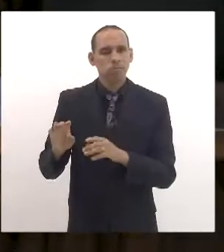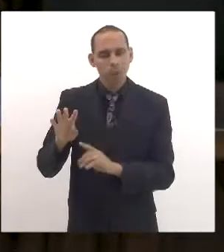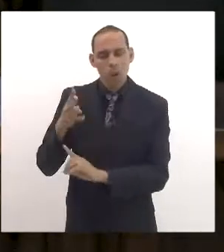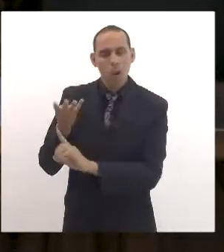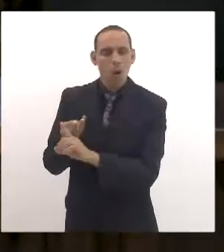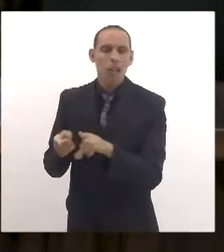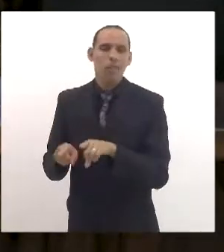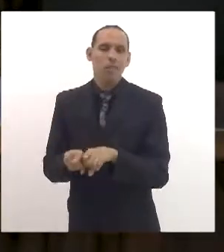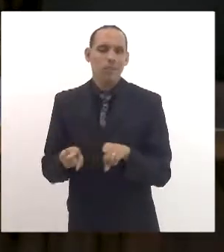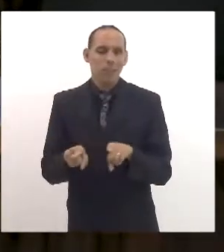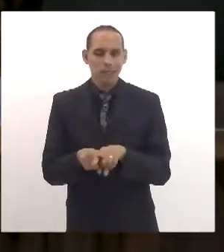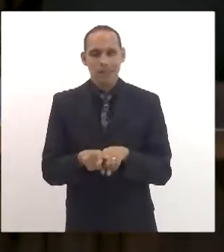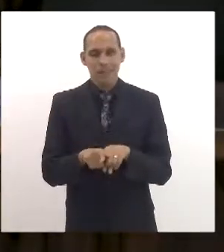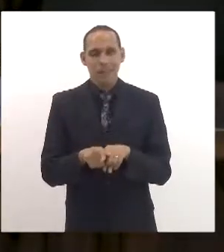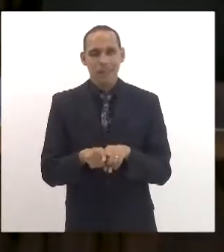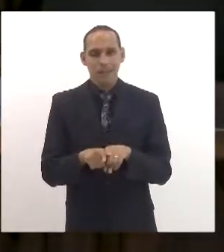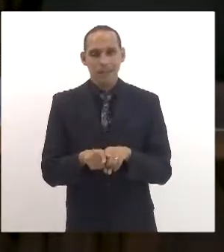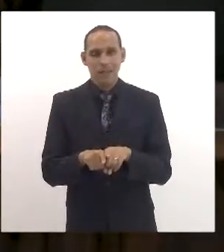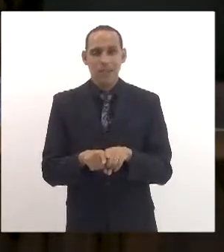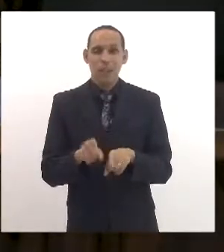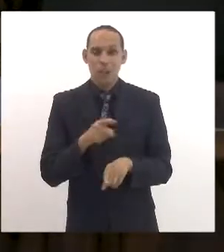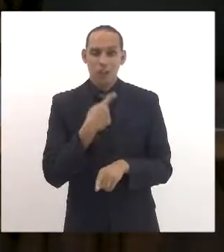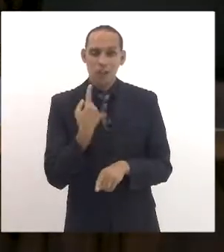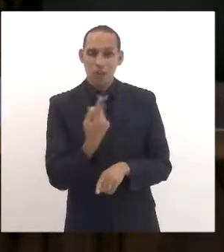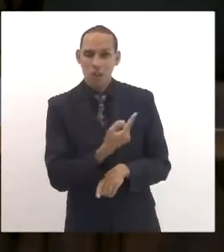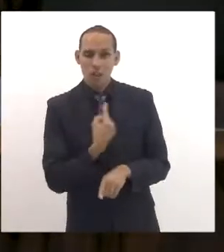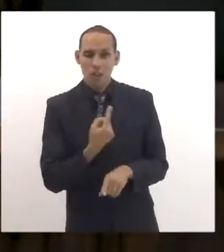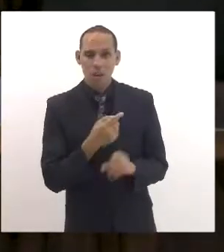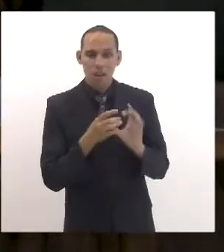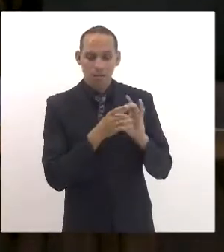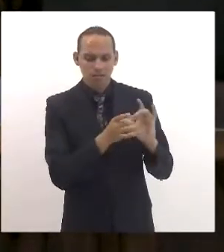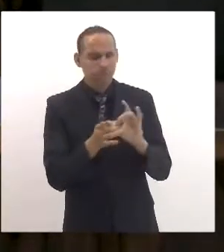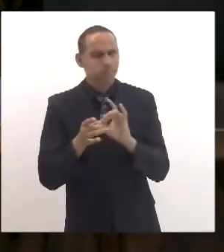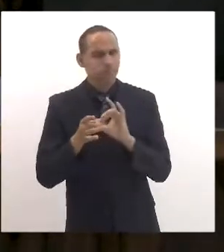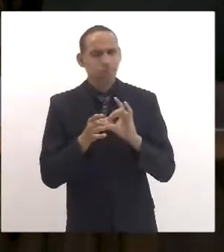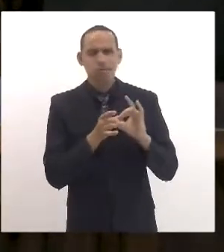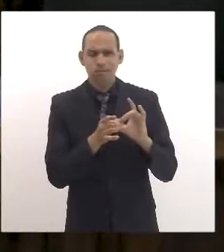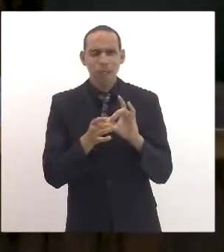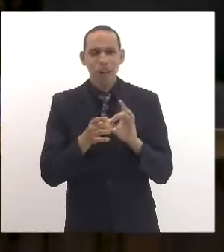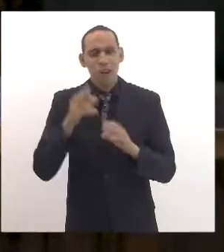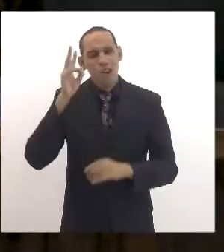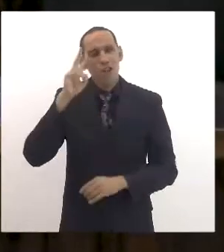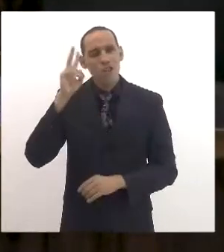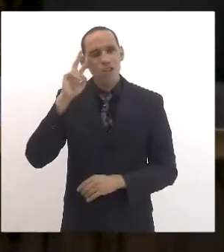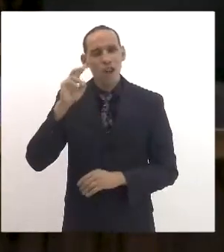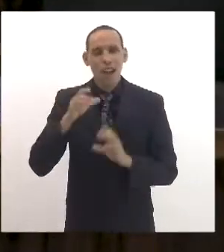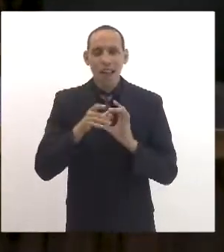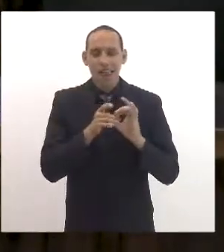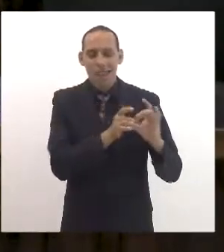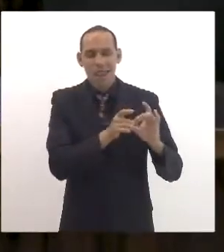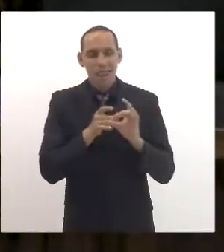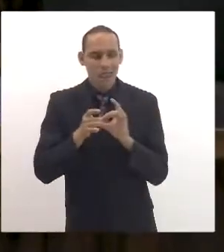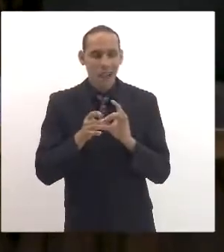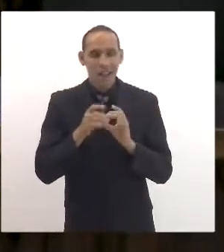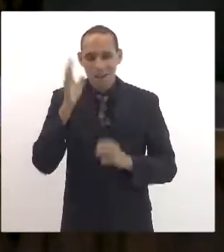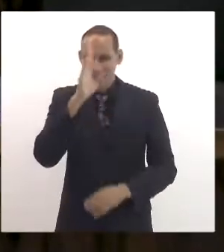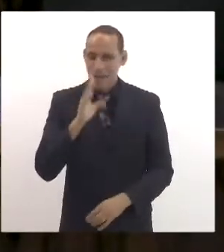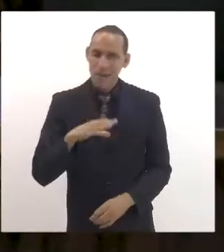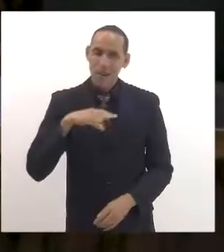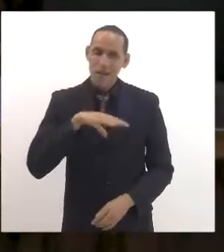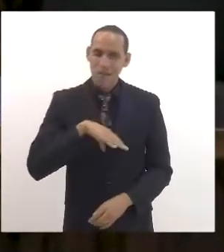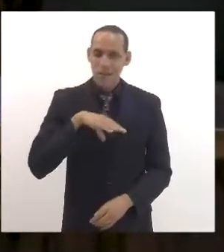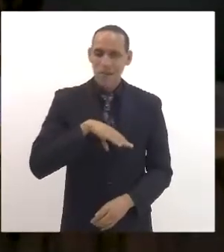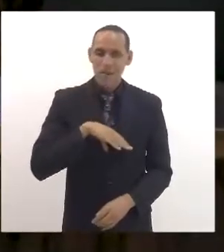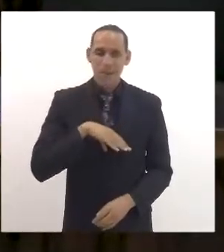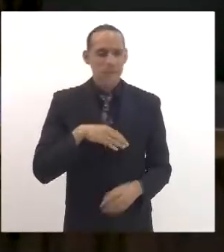excelente oportunidade para estreitarmos cada vez mais os fraternos e históricos laços que unem Brasil e Portugal.